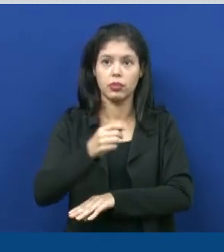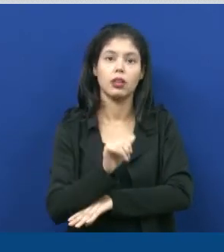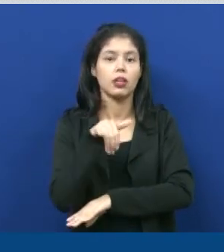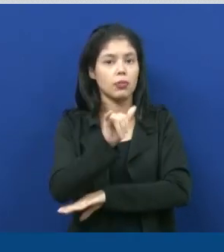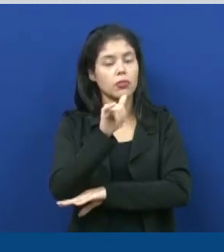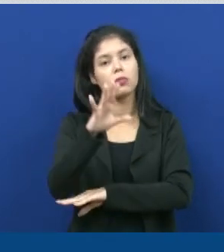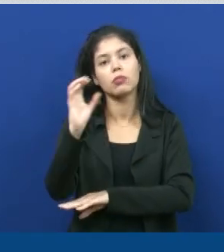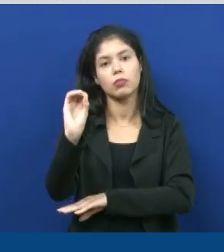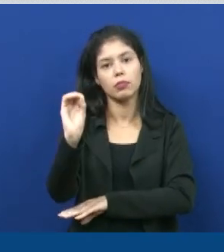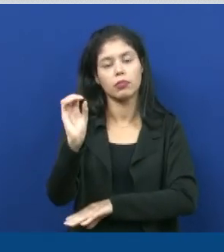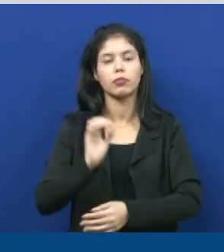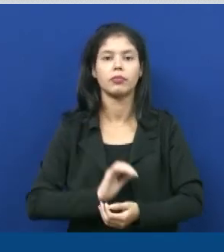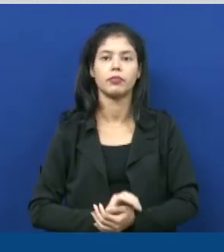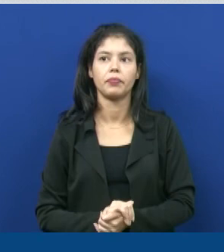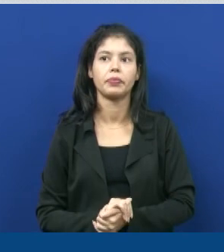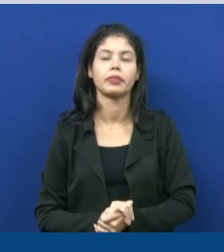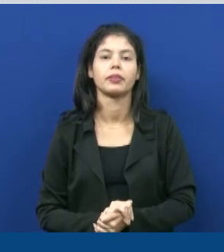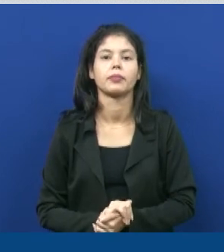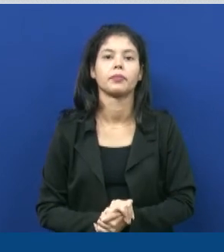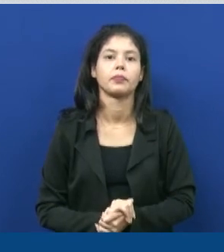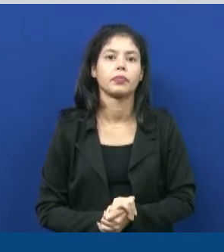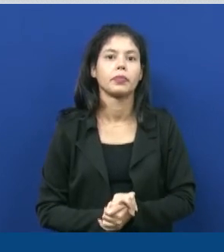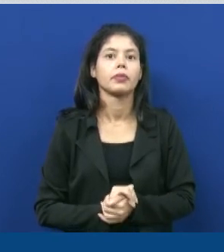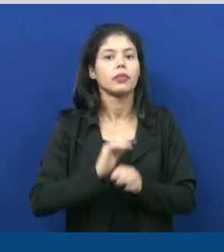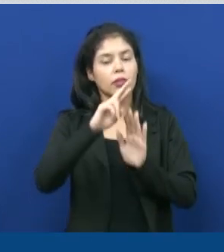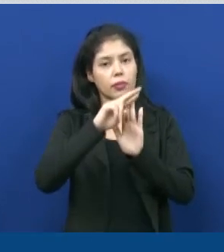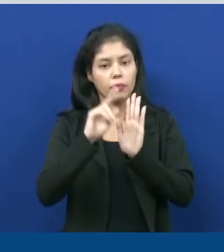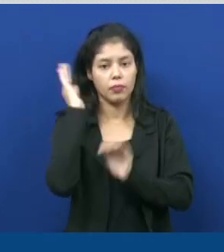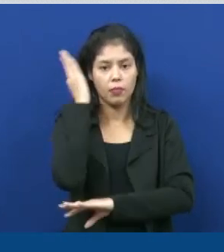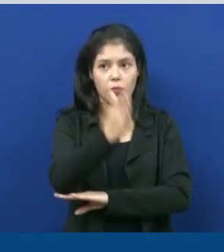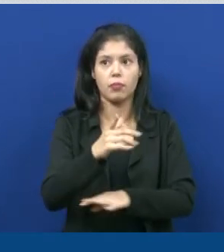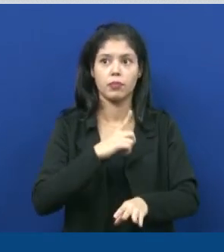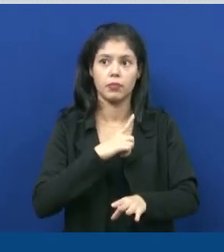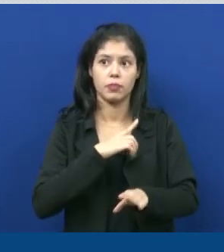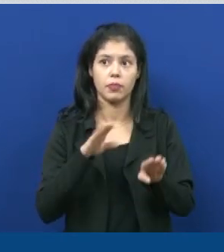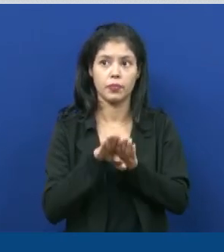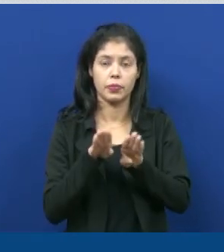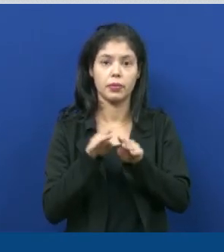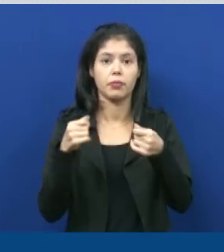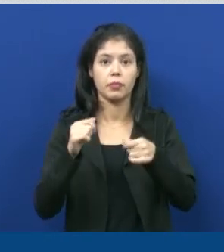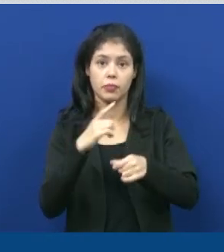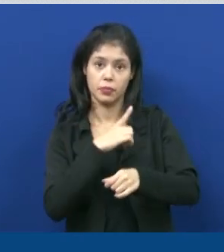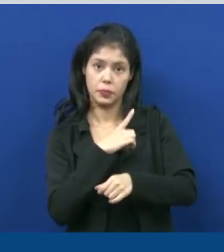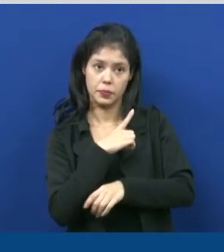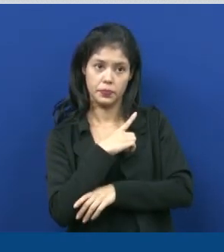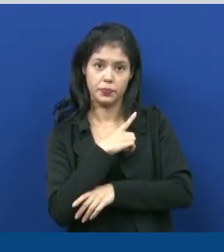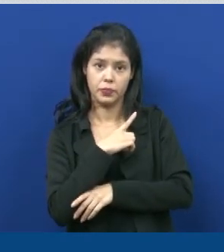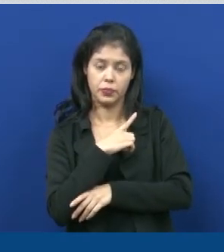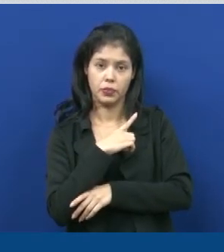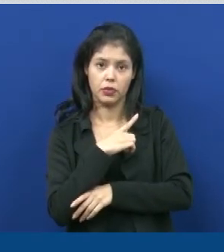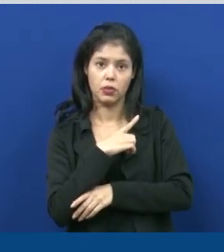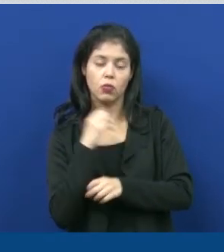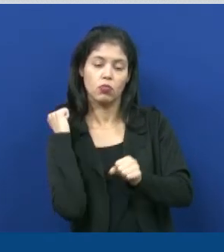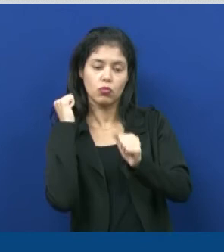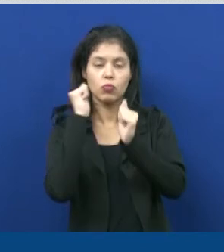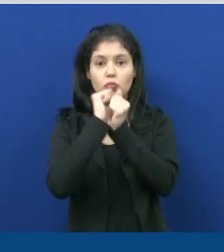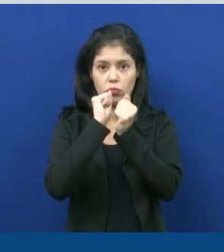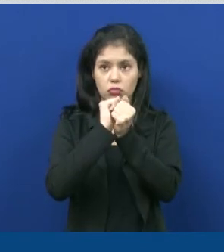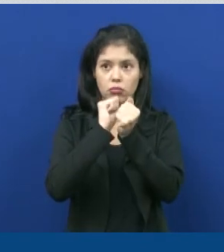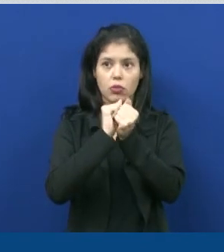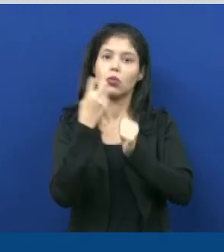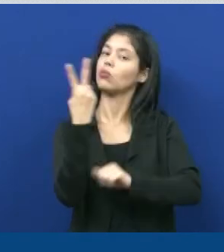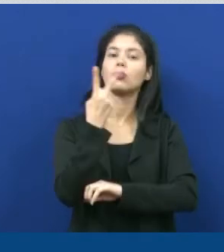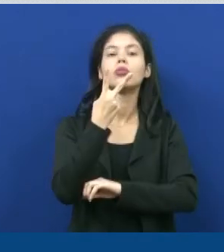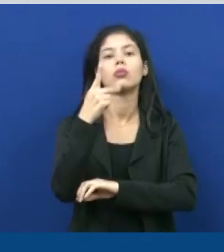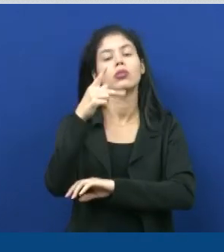0. Para obter a reta, o gráfico, basta então unir os